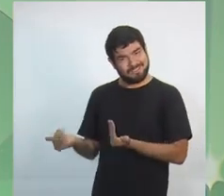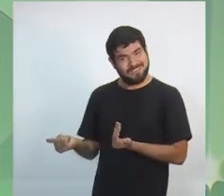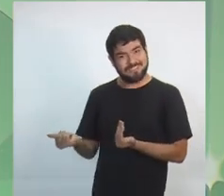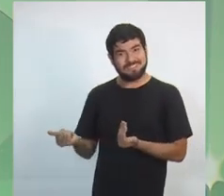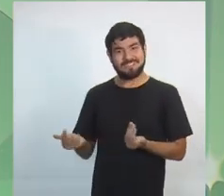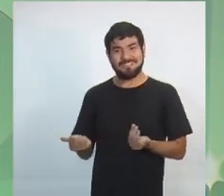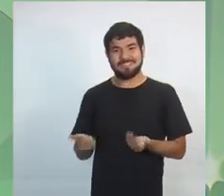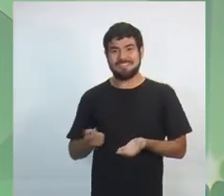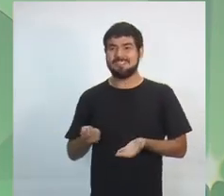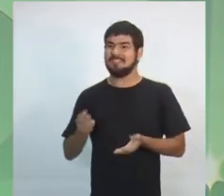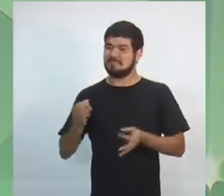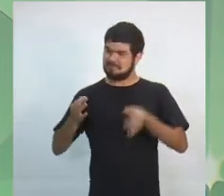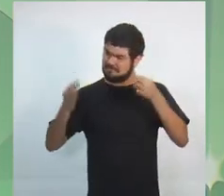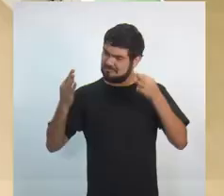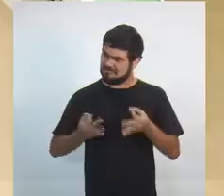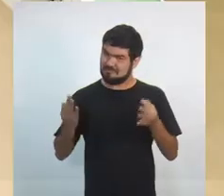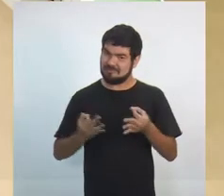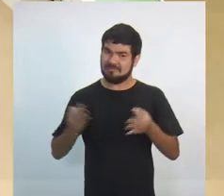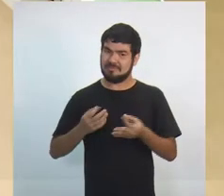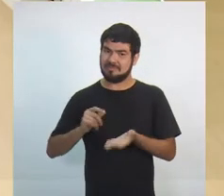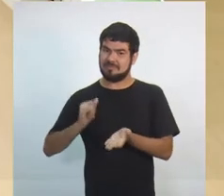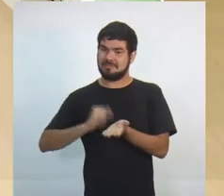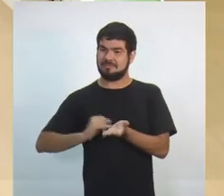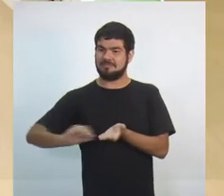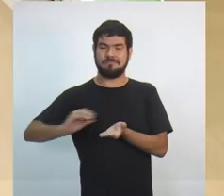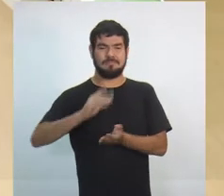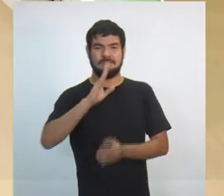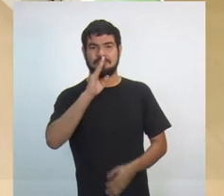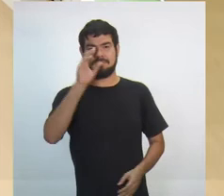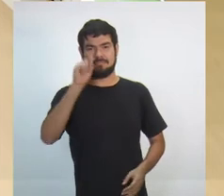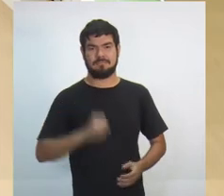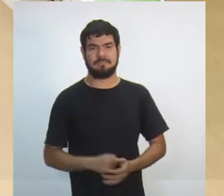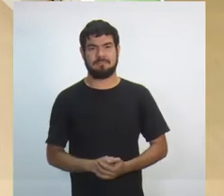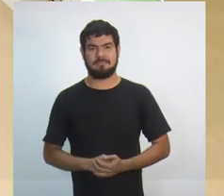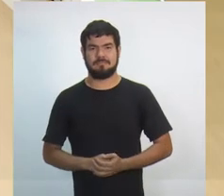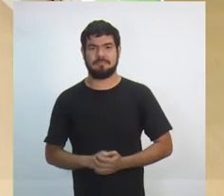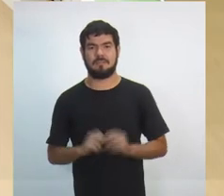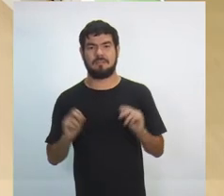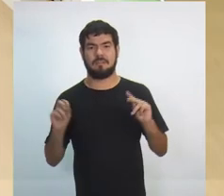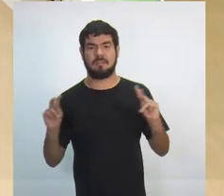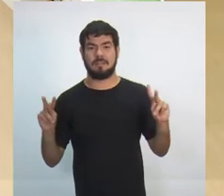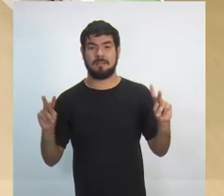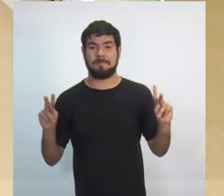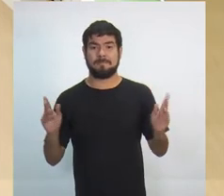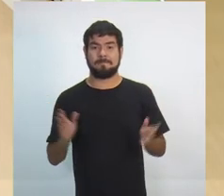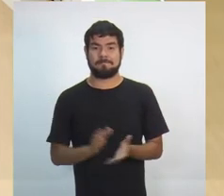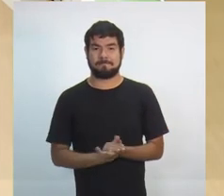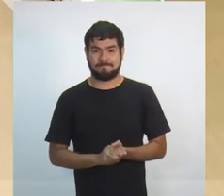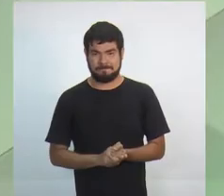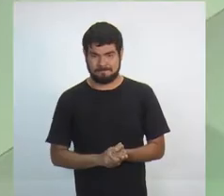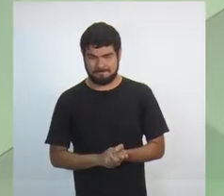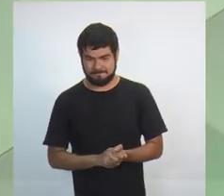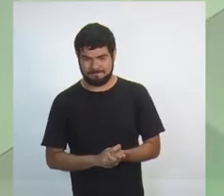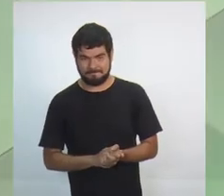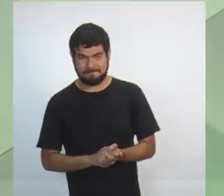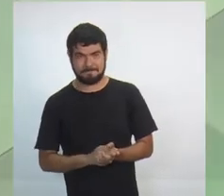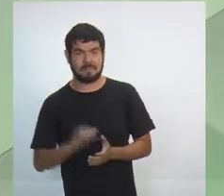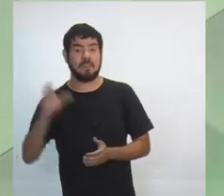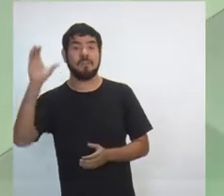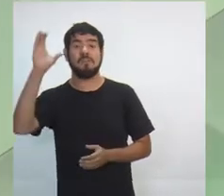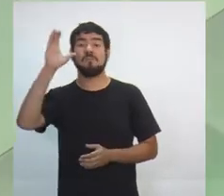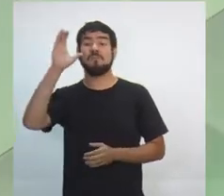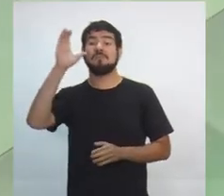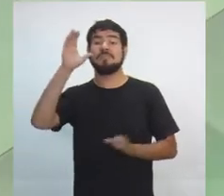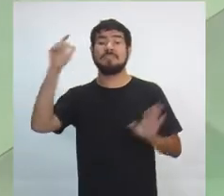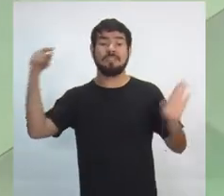com distribuição justa de renda. Não adianta ter um trabalhador se não tiver um salário. Ok. Vamos lá. Lúcia agora pergunta